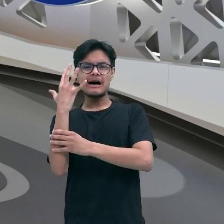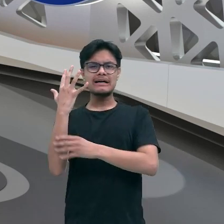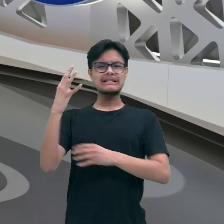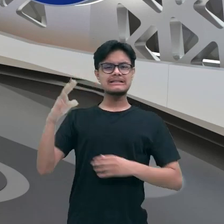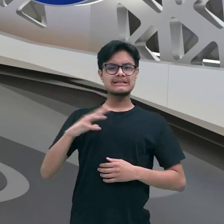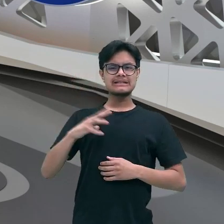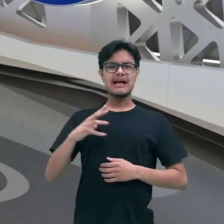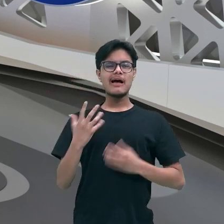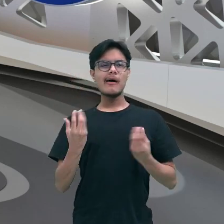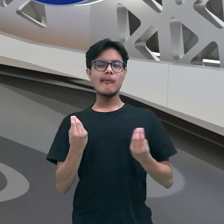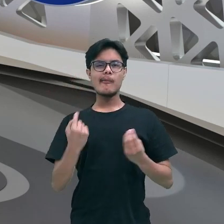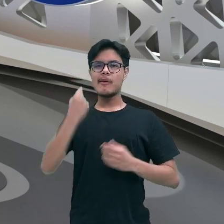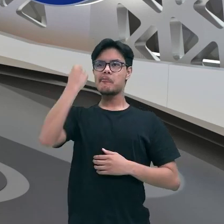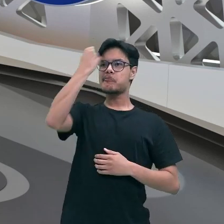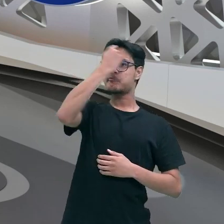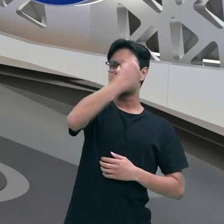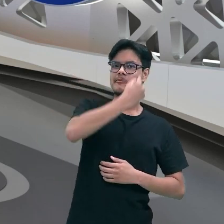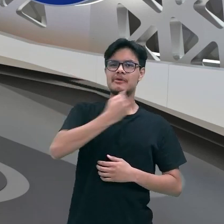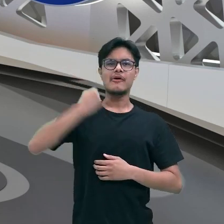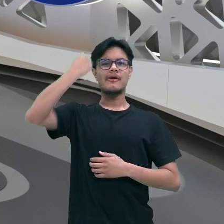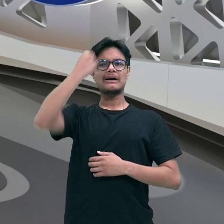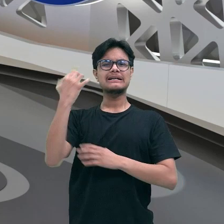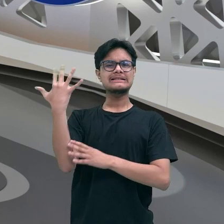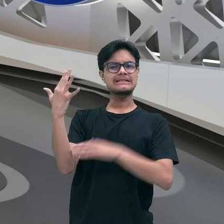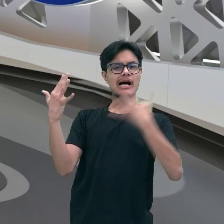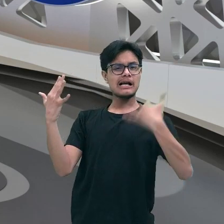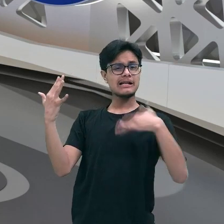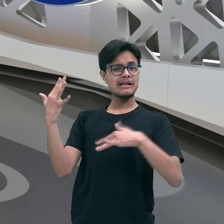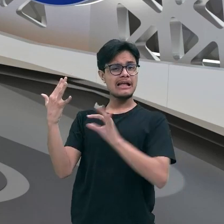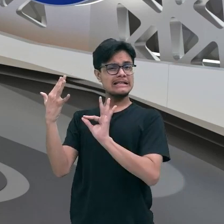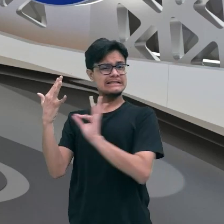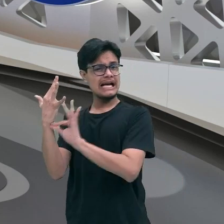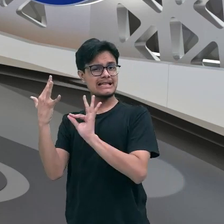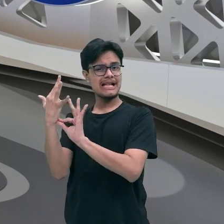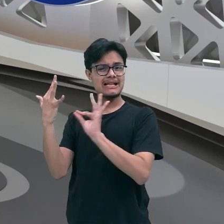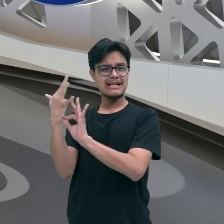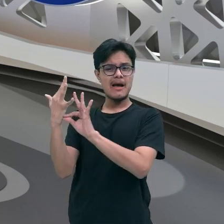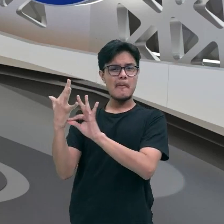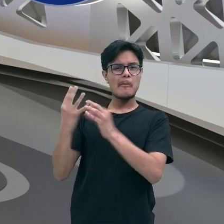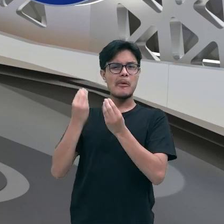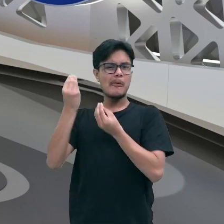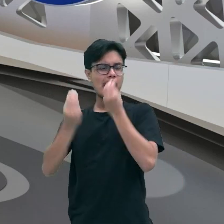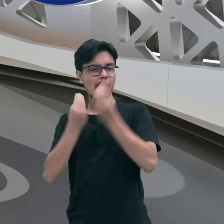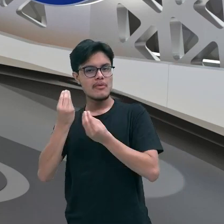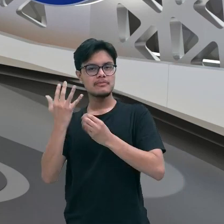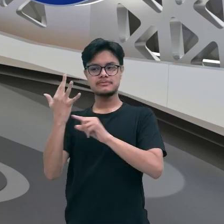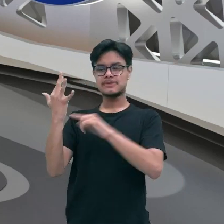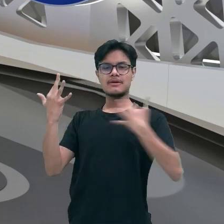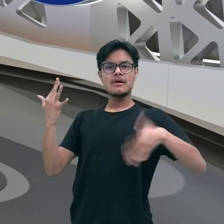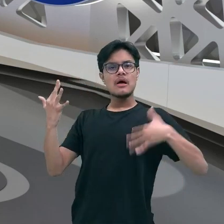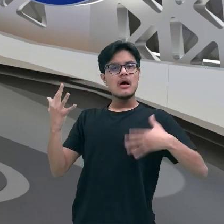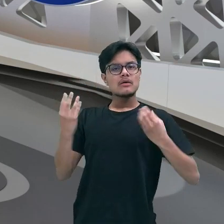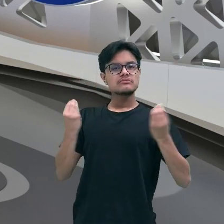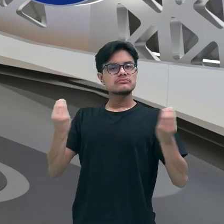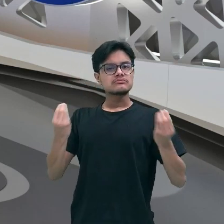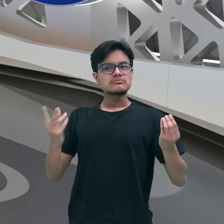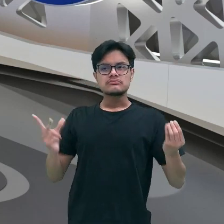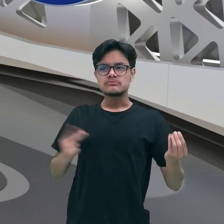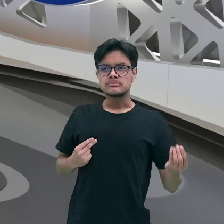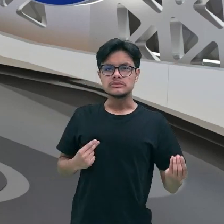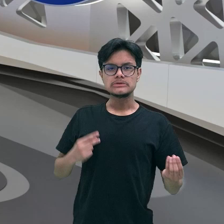horas de dor, né, que ficam sentindo depois de tirar a luva e aquelas formigas picando. A gente já pensa, nossa, mas isso pode ser